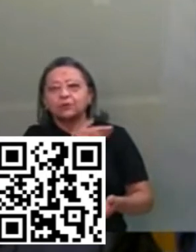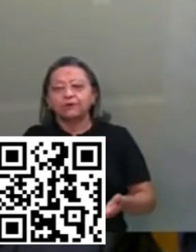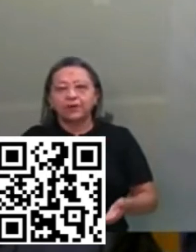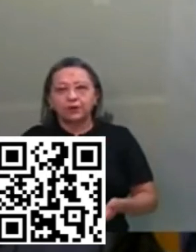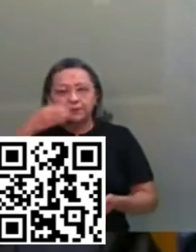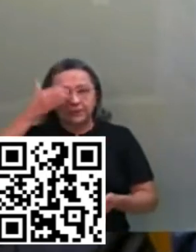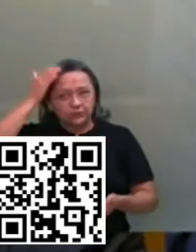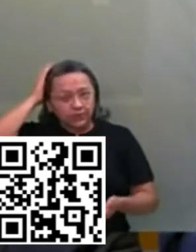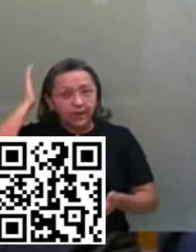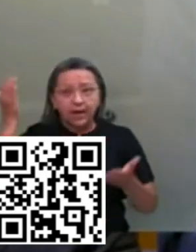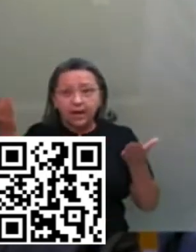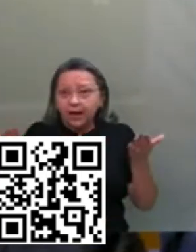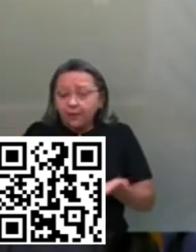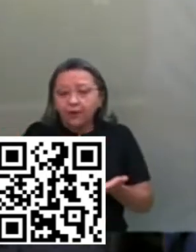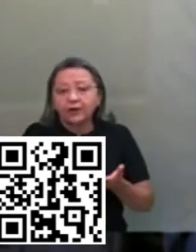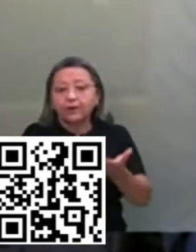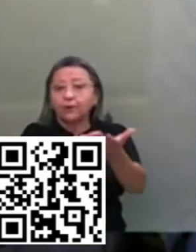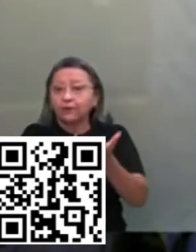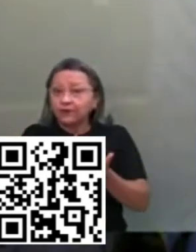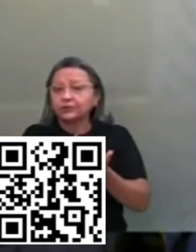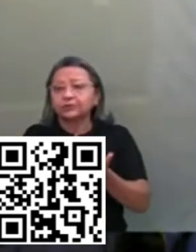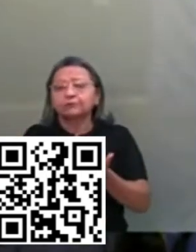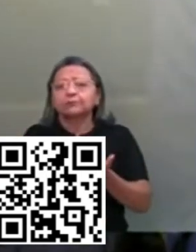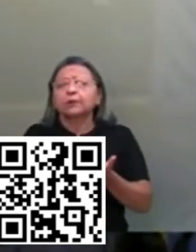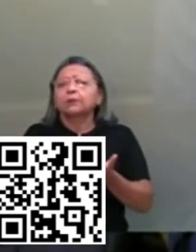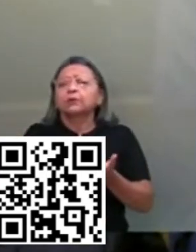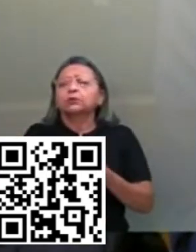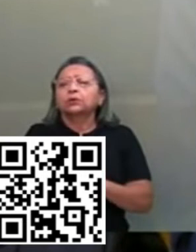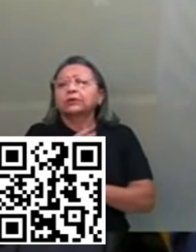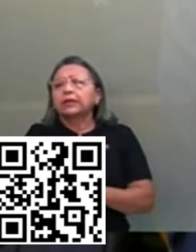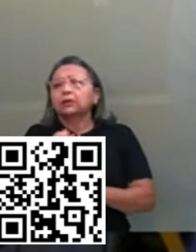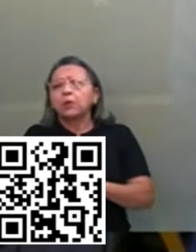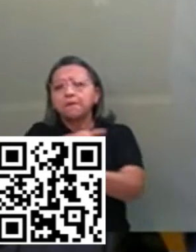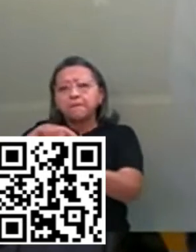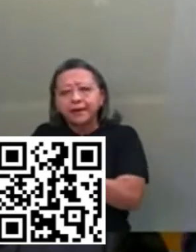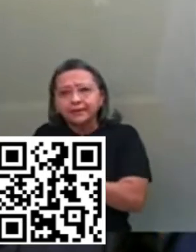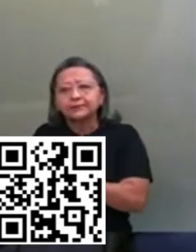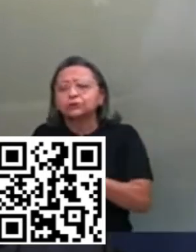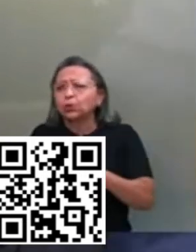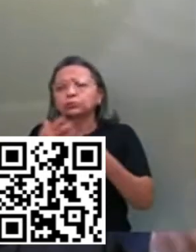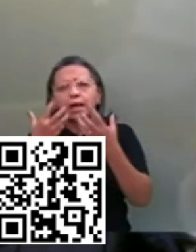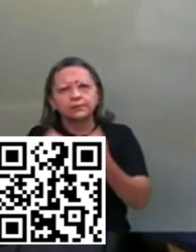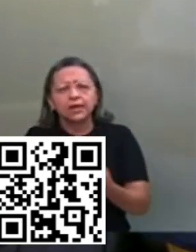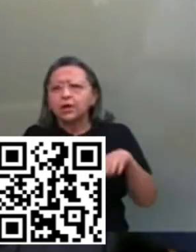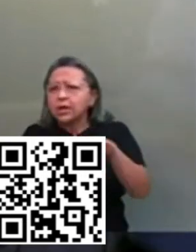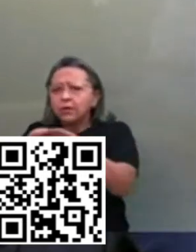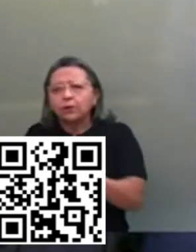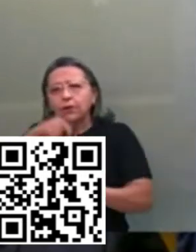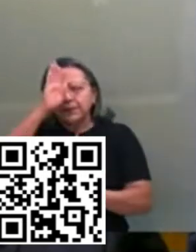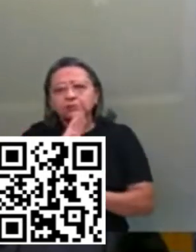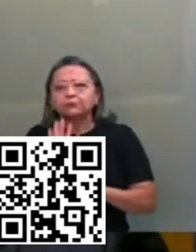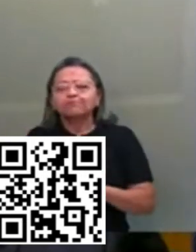E agora, com o convite unânime por parte de 38 países, o Brasil realmente marcha para